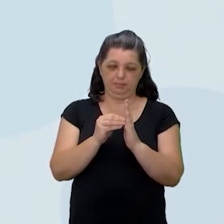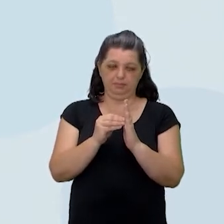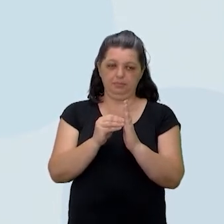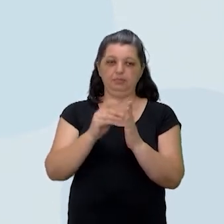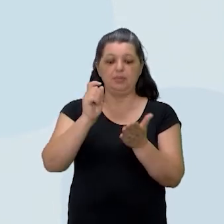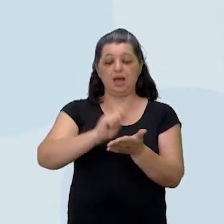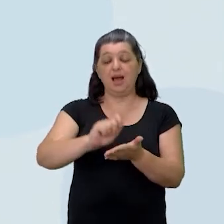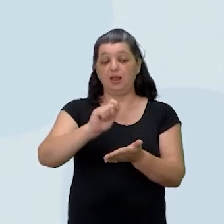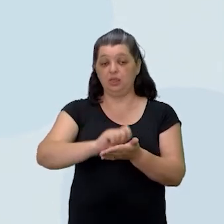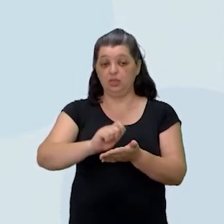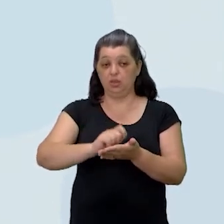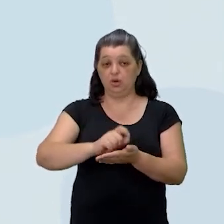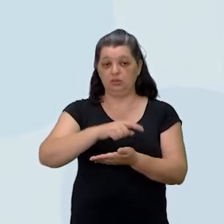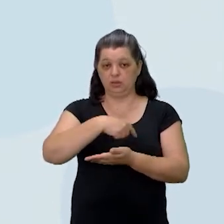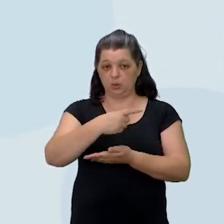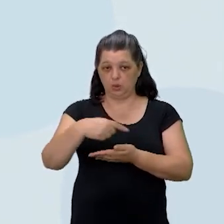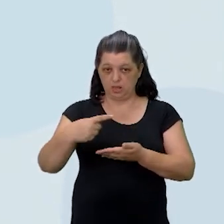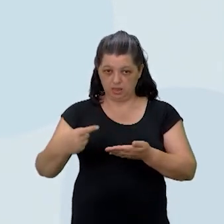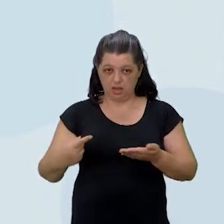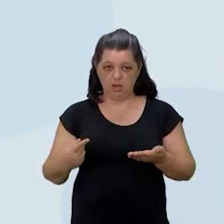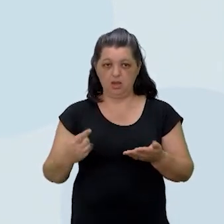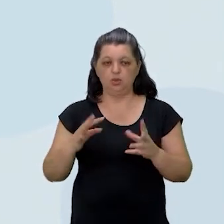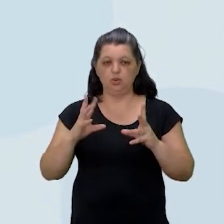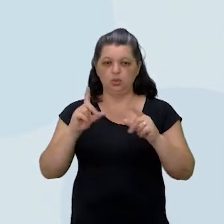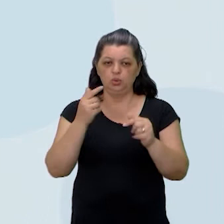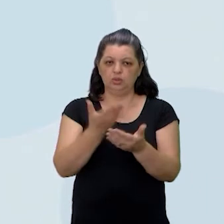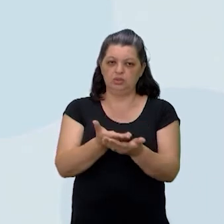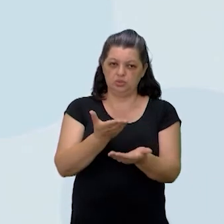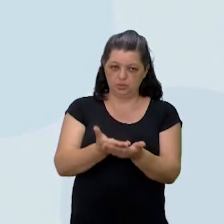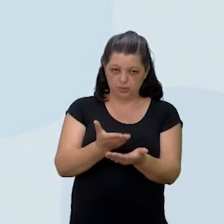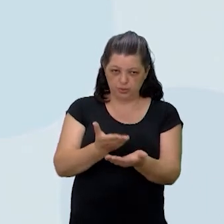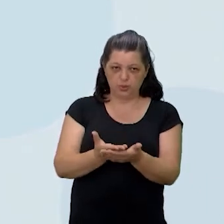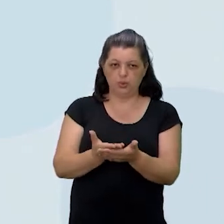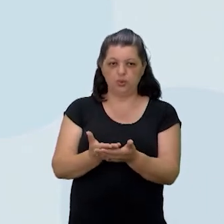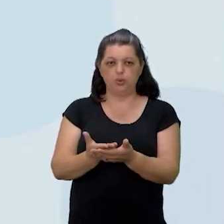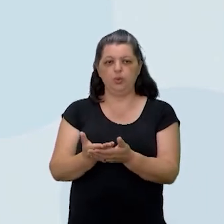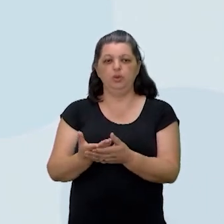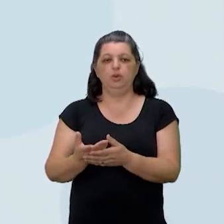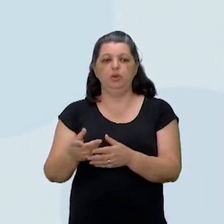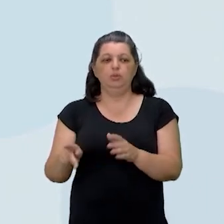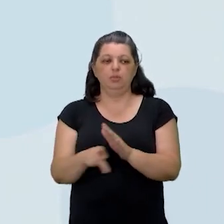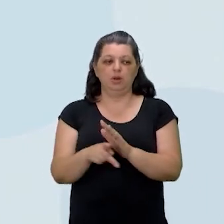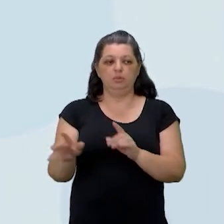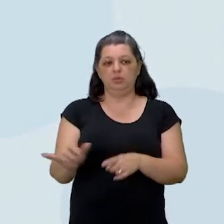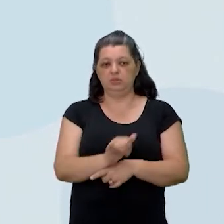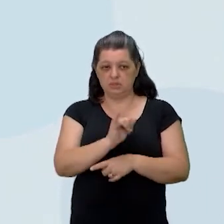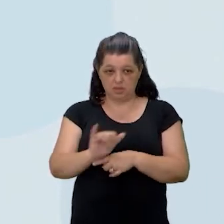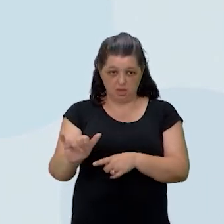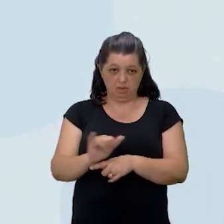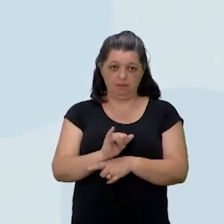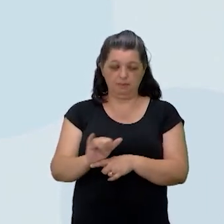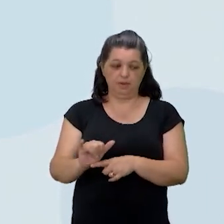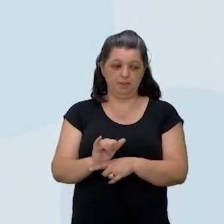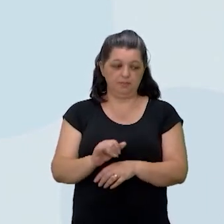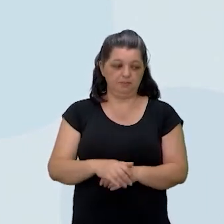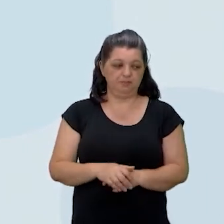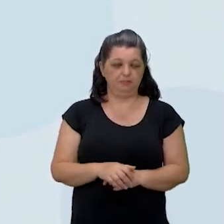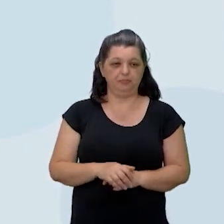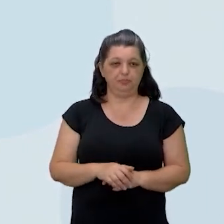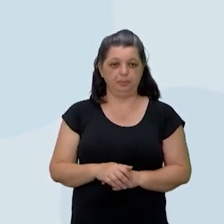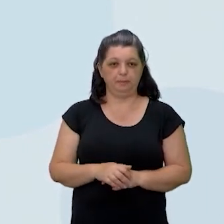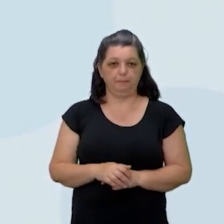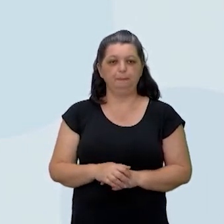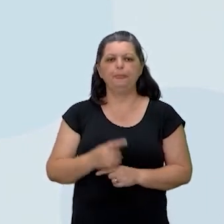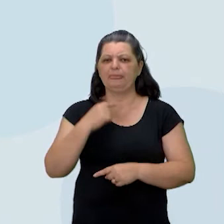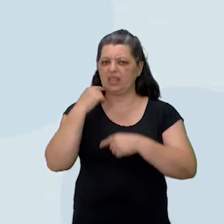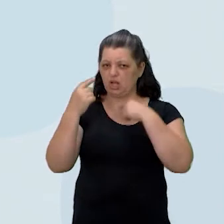no caderno, daquilo que a gente estudou, faça suas anotações, os seus esquemas, tire as suas dúvidas com os